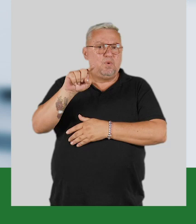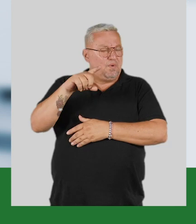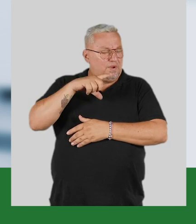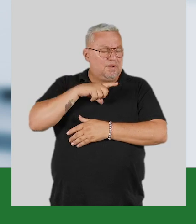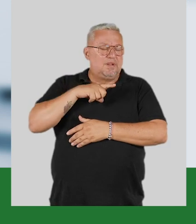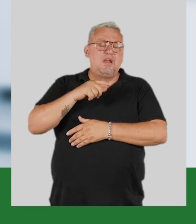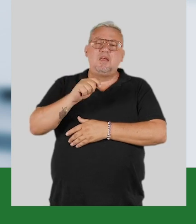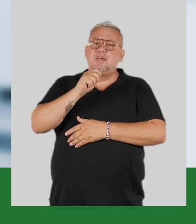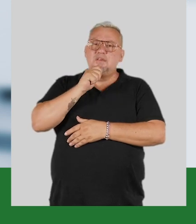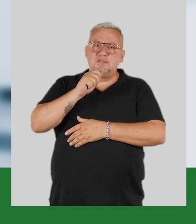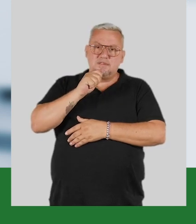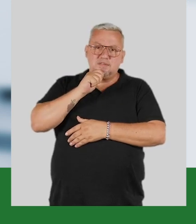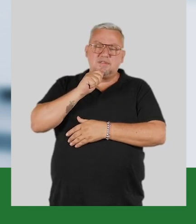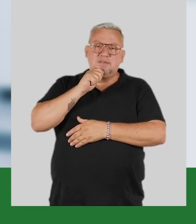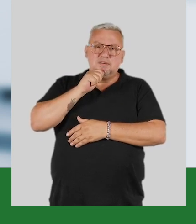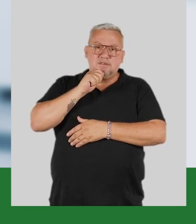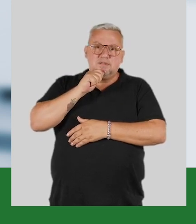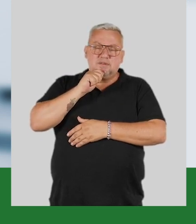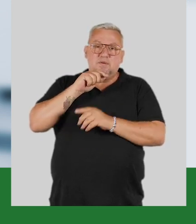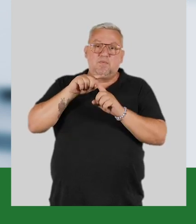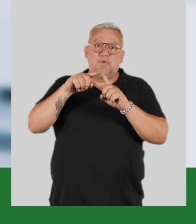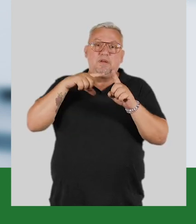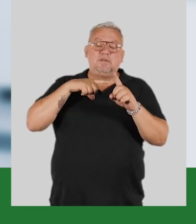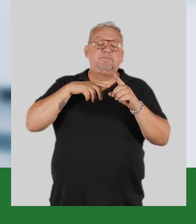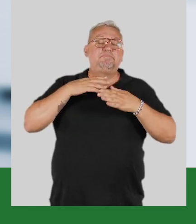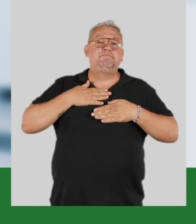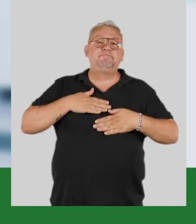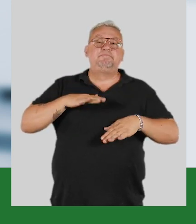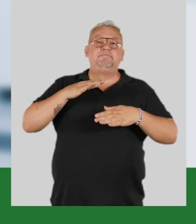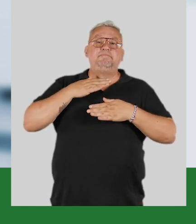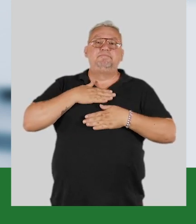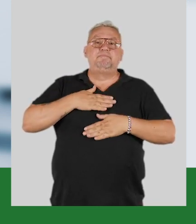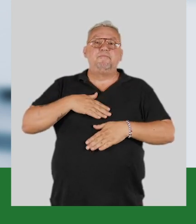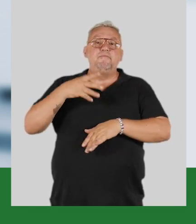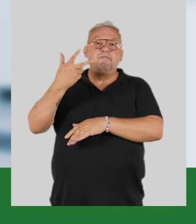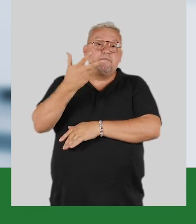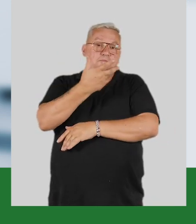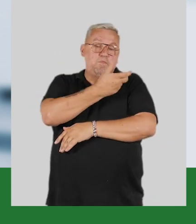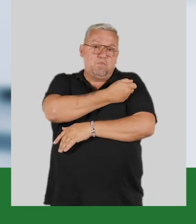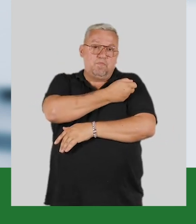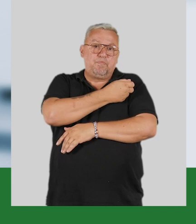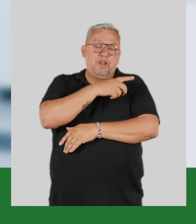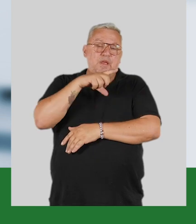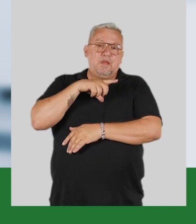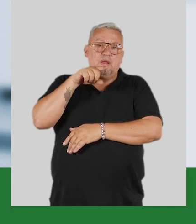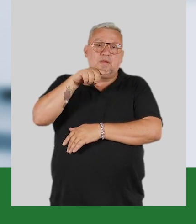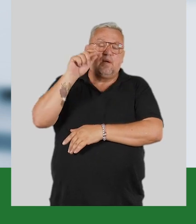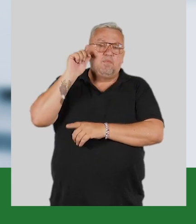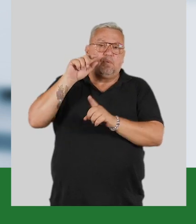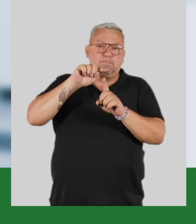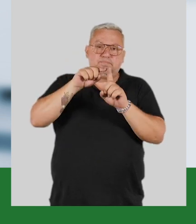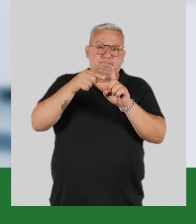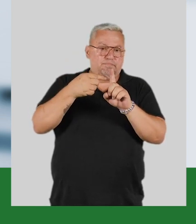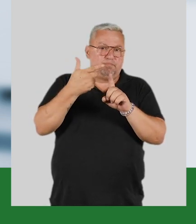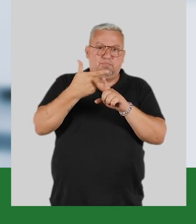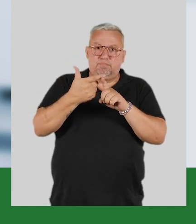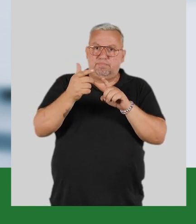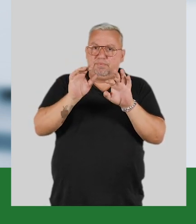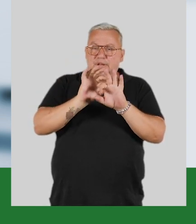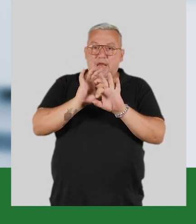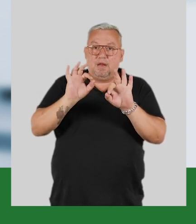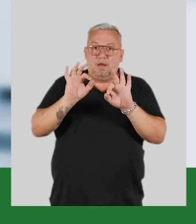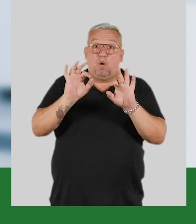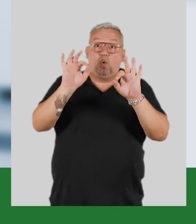tem com relação à segurança das gestantes, mas a gente tem tranquilidade, por ser uma vacina inativada, de que essa mulher não vai ter problemas.